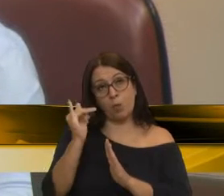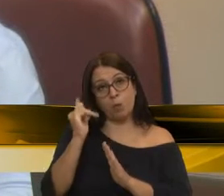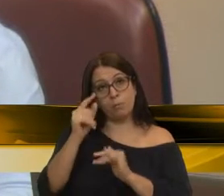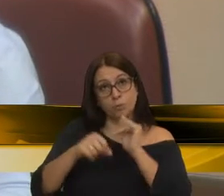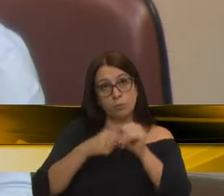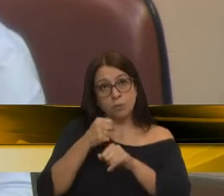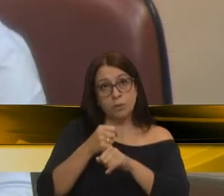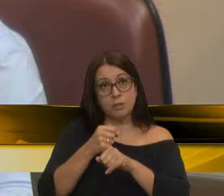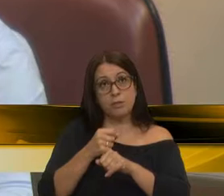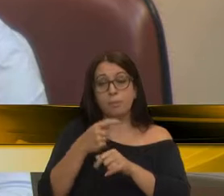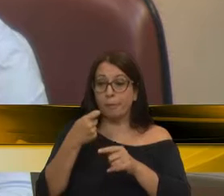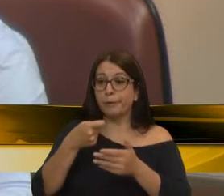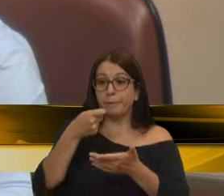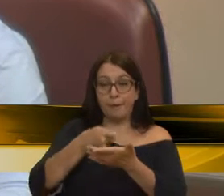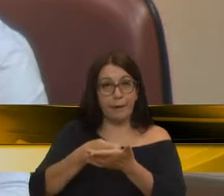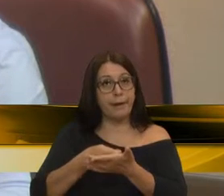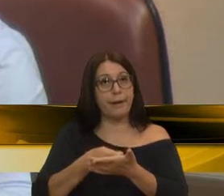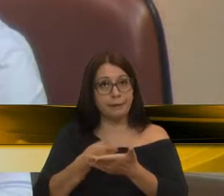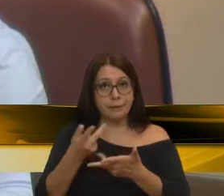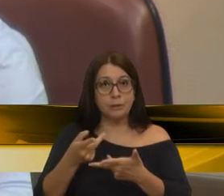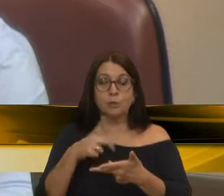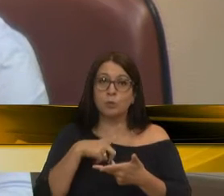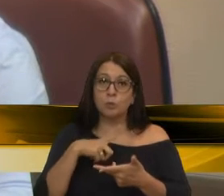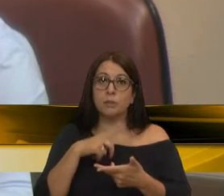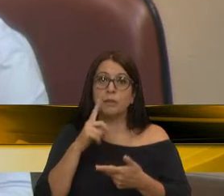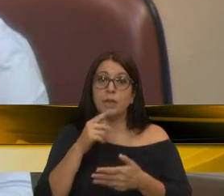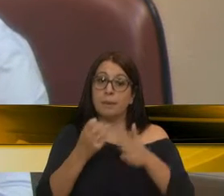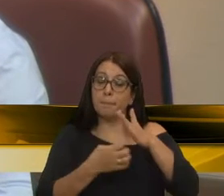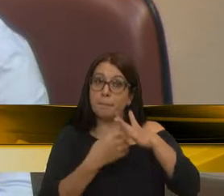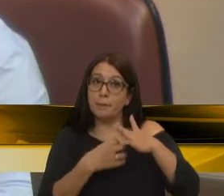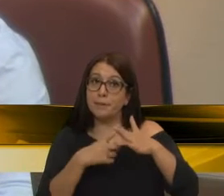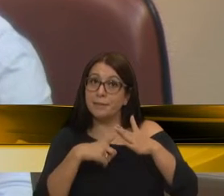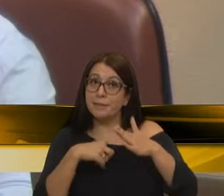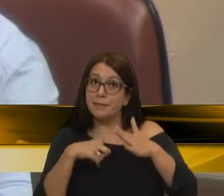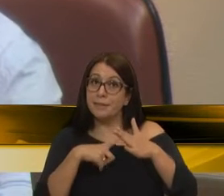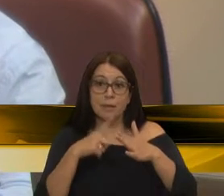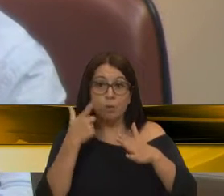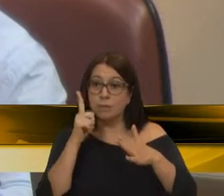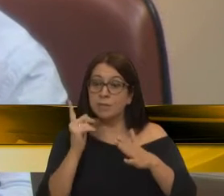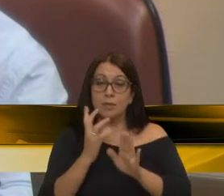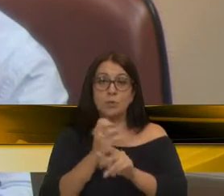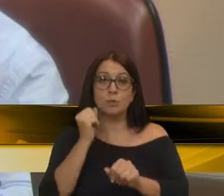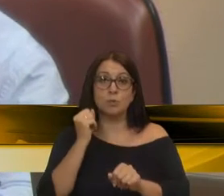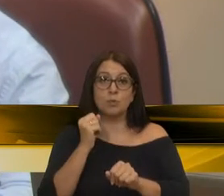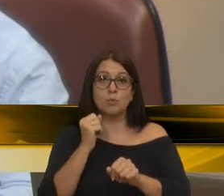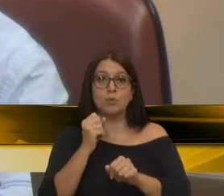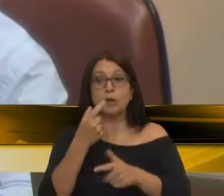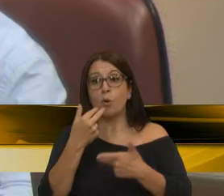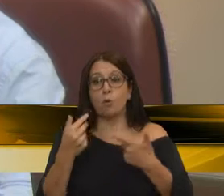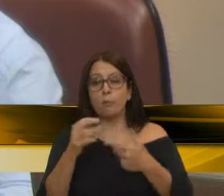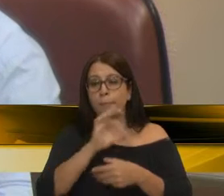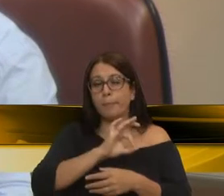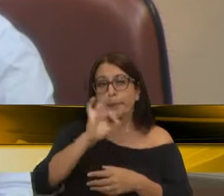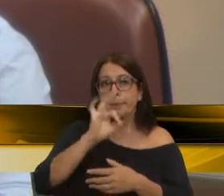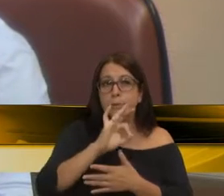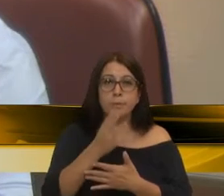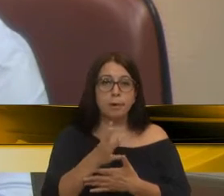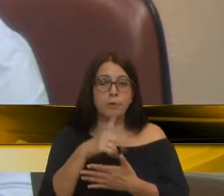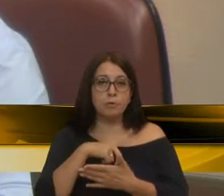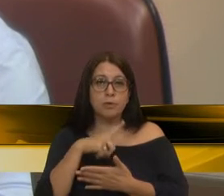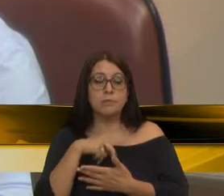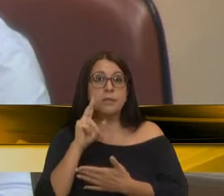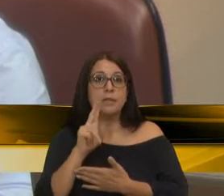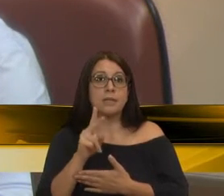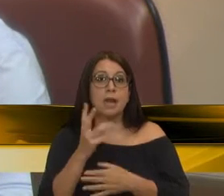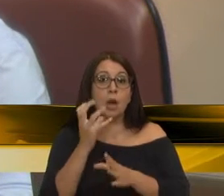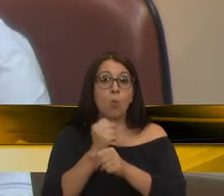uma indenização compatível com o que a empresa terá deixado de arrecadar de acordo com algum percentual que acabará sendo